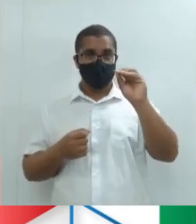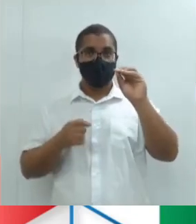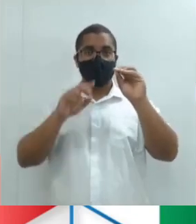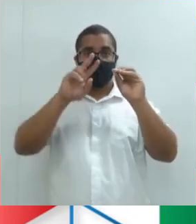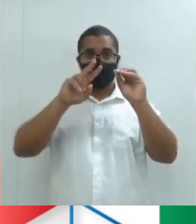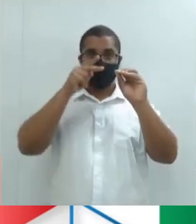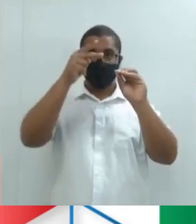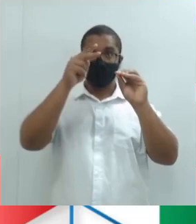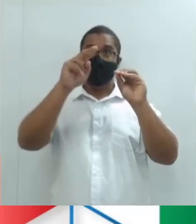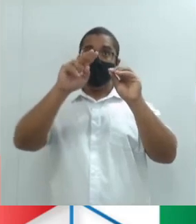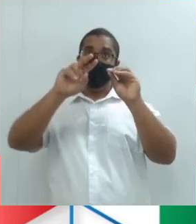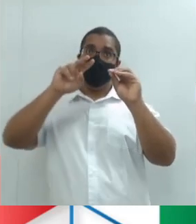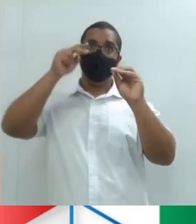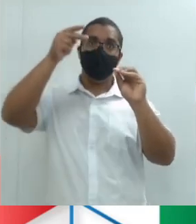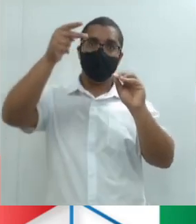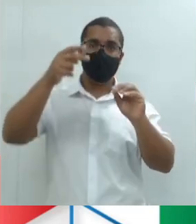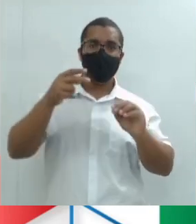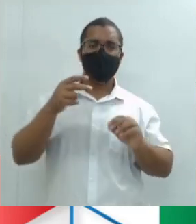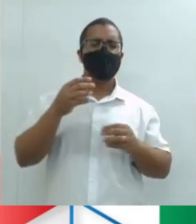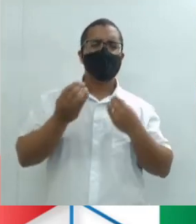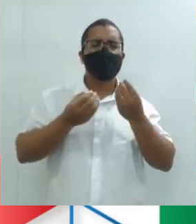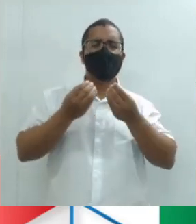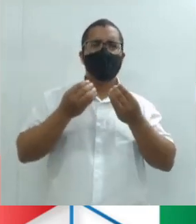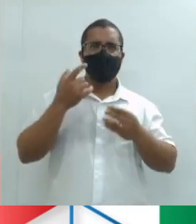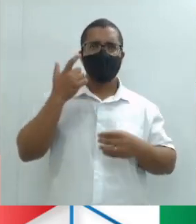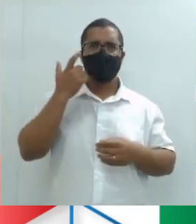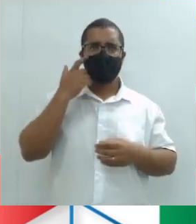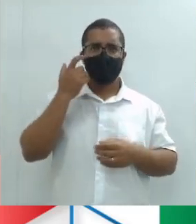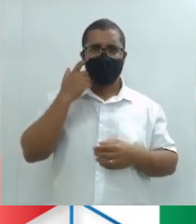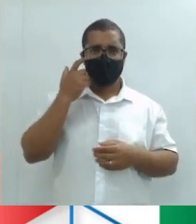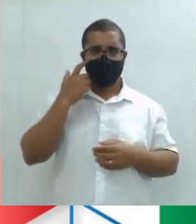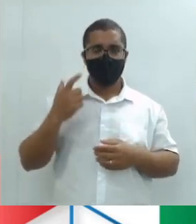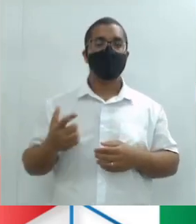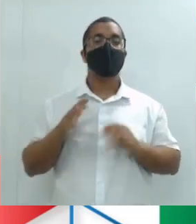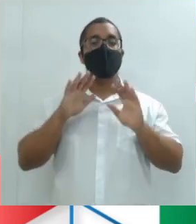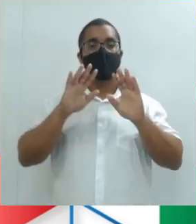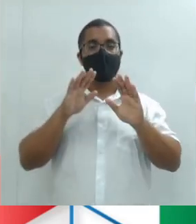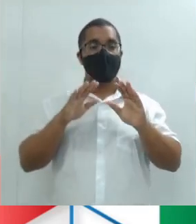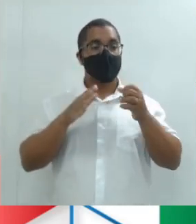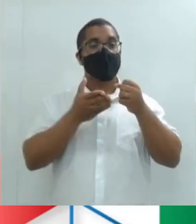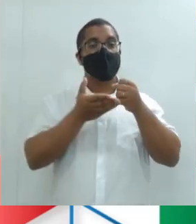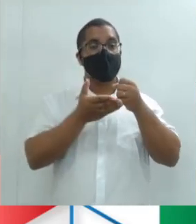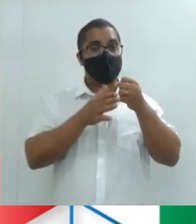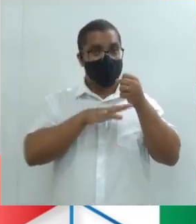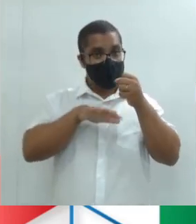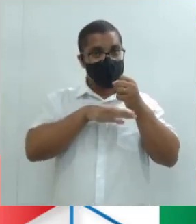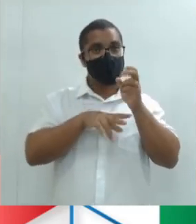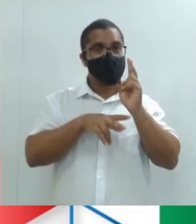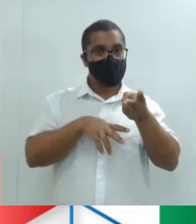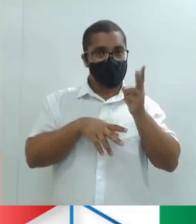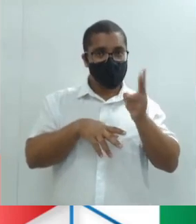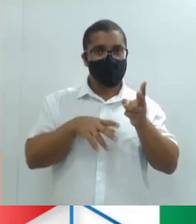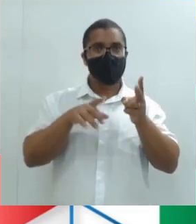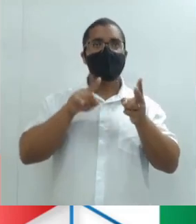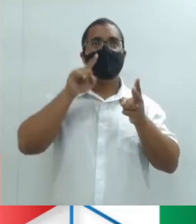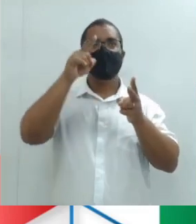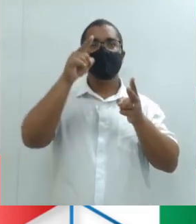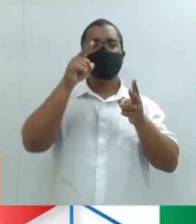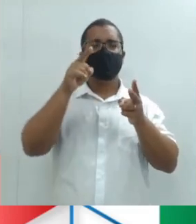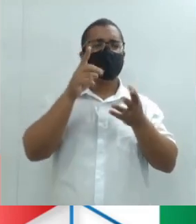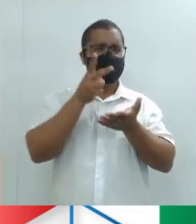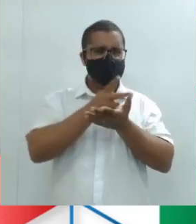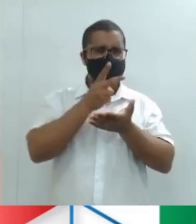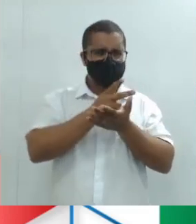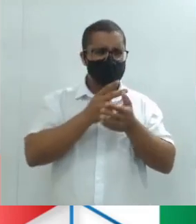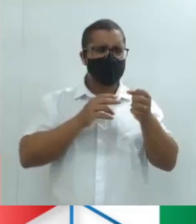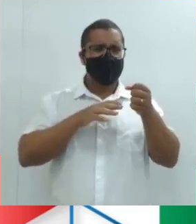elevado novamente, a gente multiplica os expoentes. Repete a base e multiplica os expoentes. Sempre vai repetir a base,